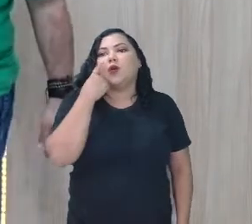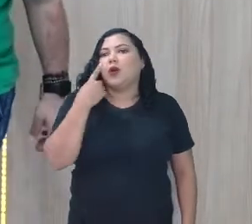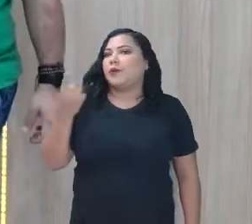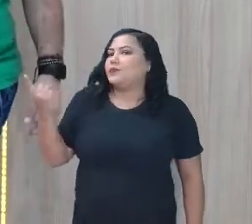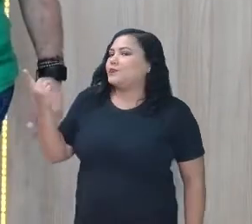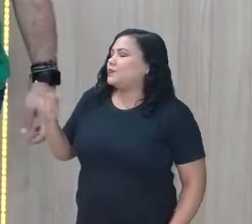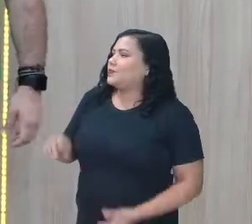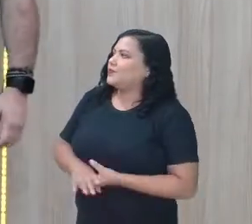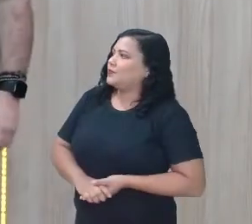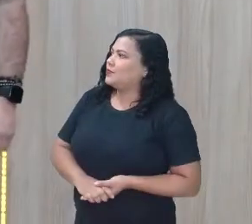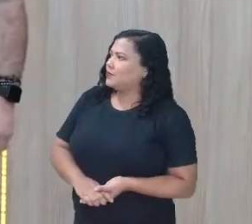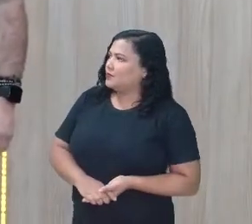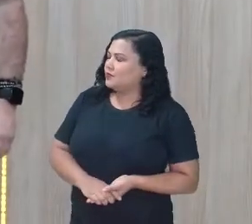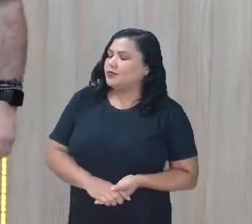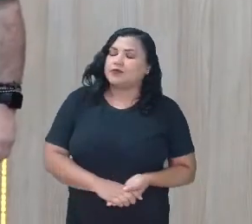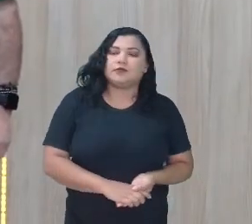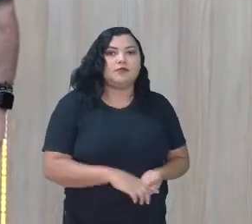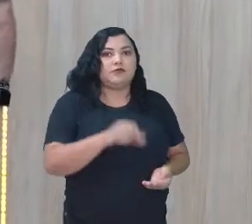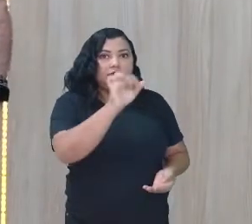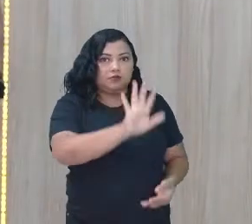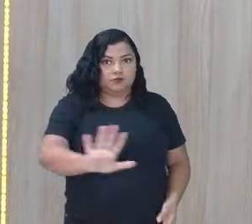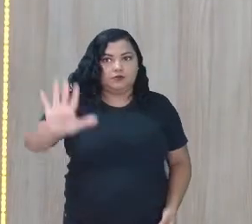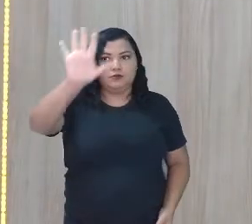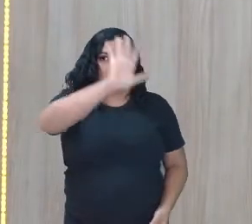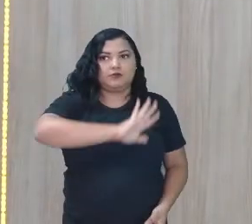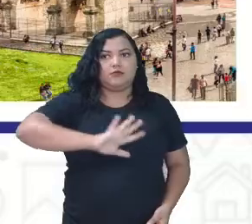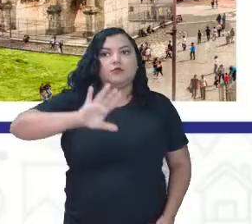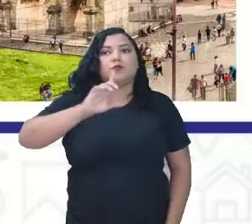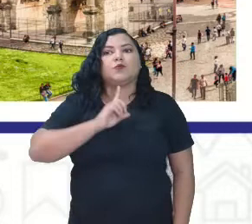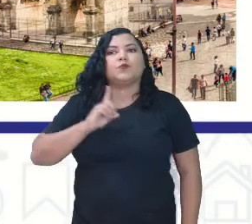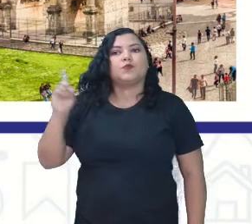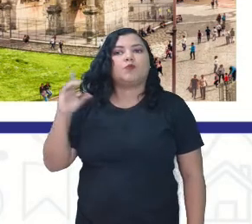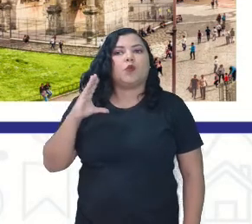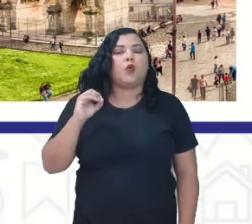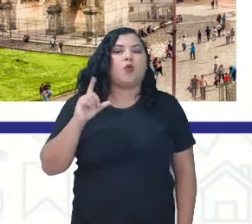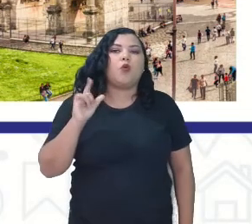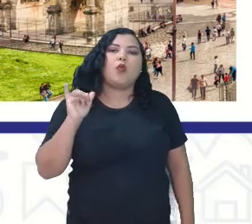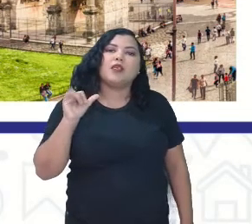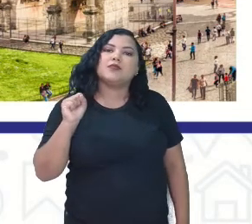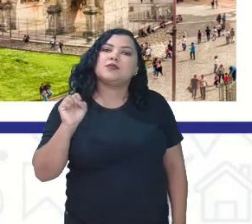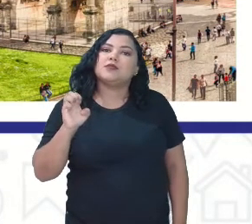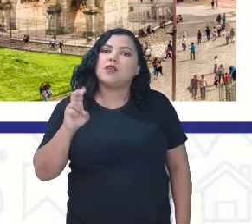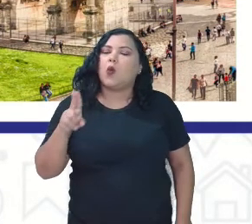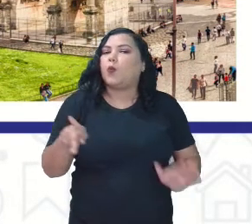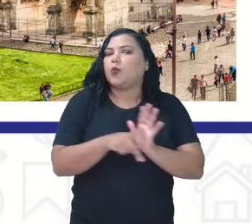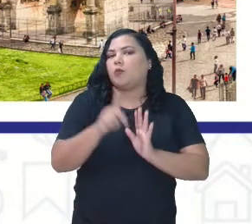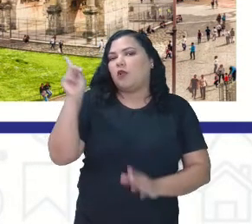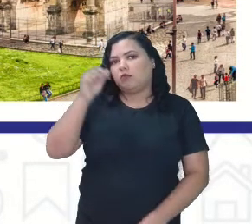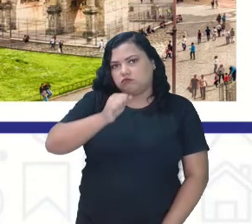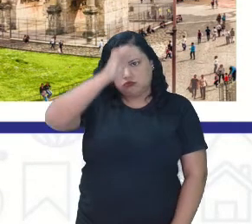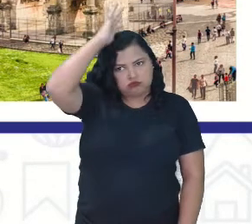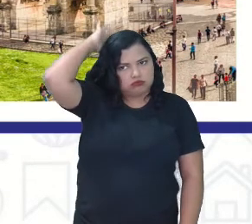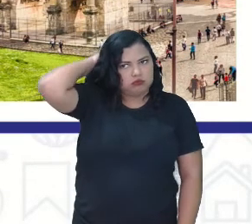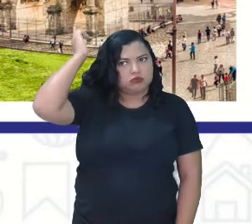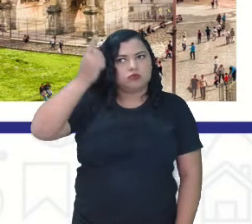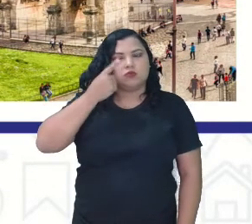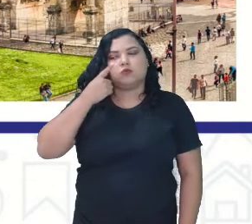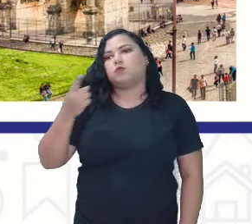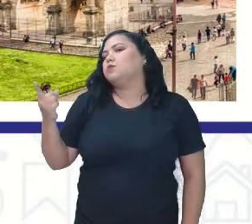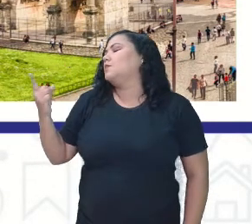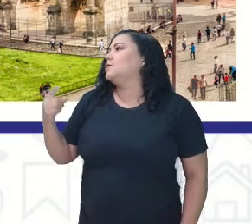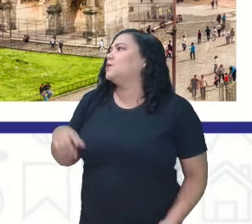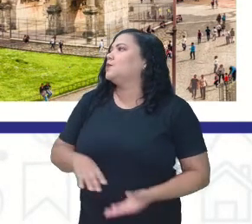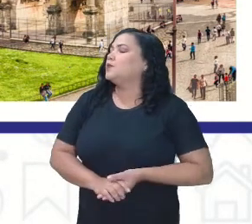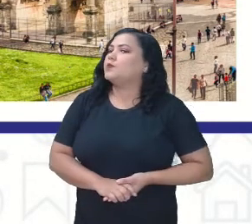gente tem uma imagem que mostra aqui o Coliseu de Roma, né? E aqui a